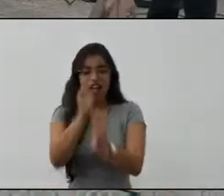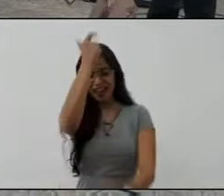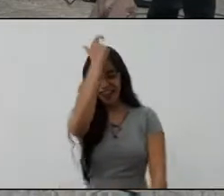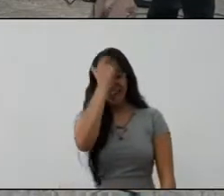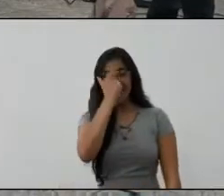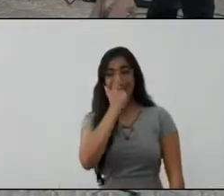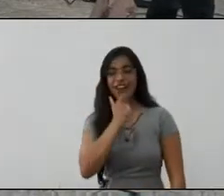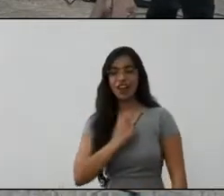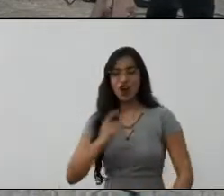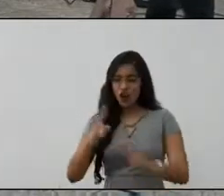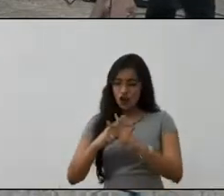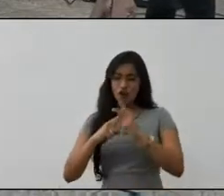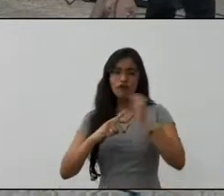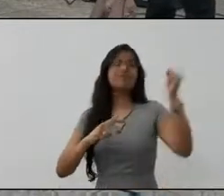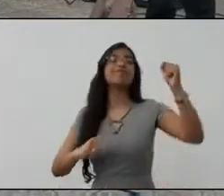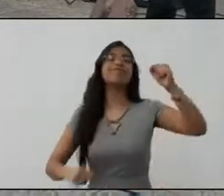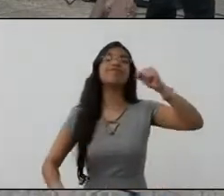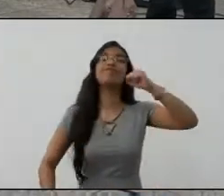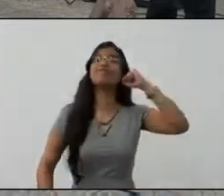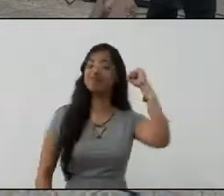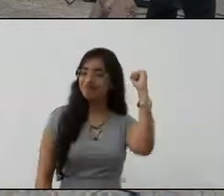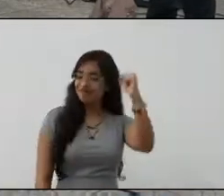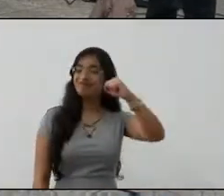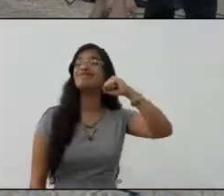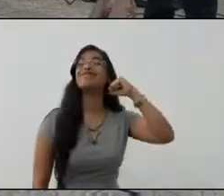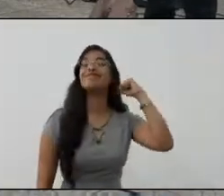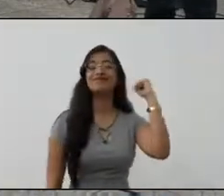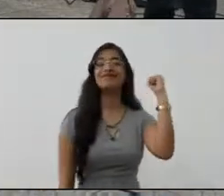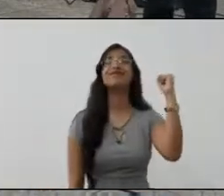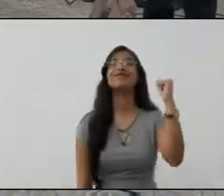sou mais que